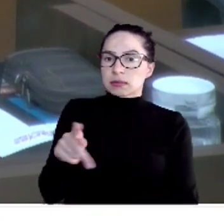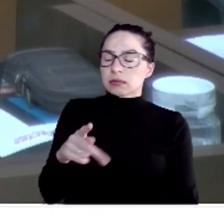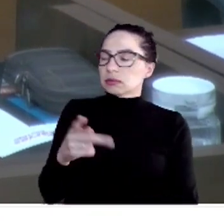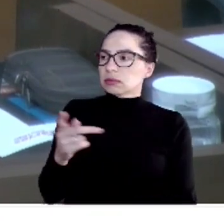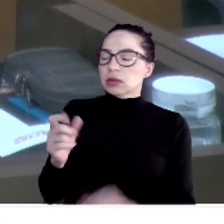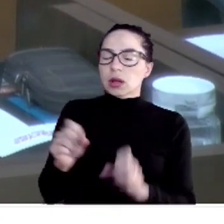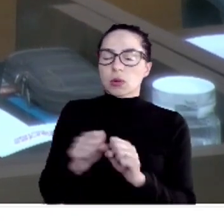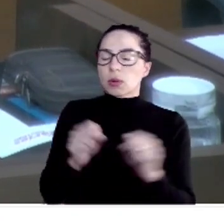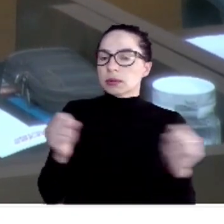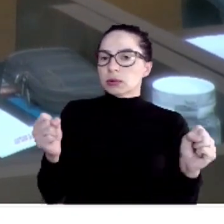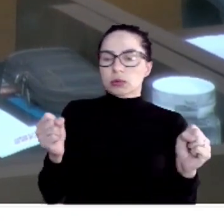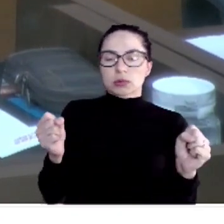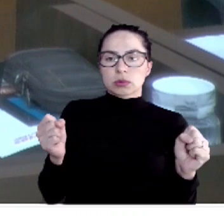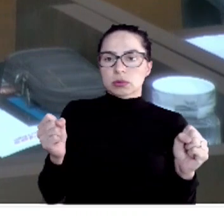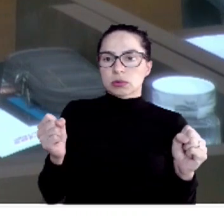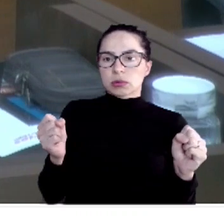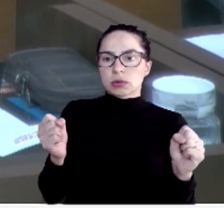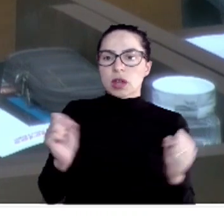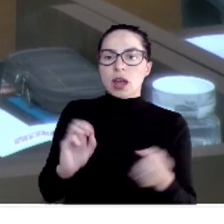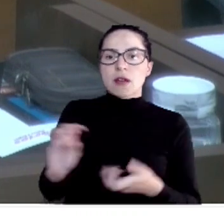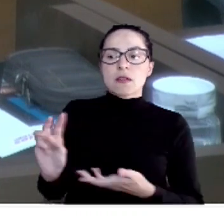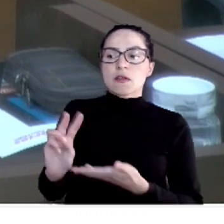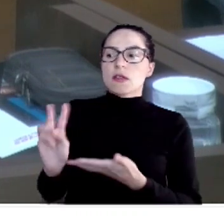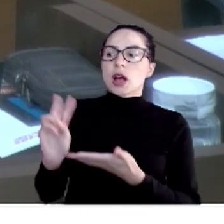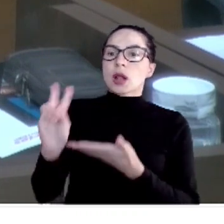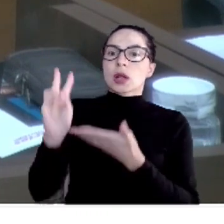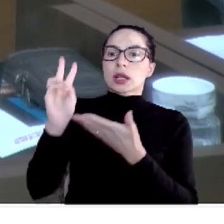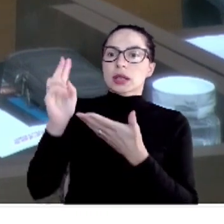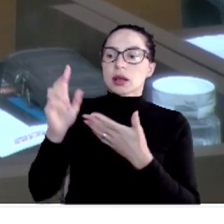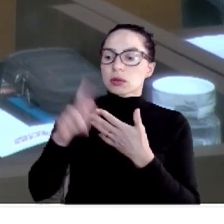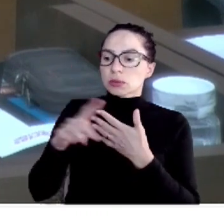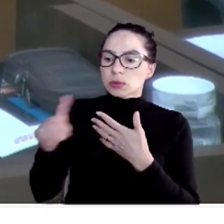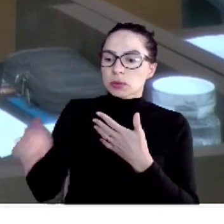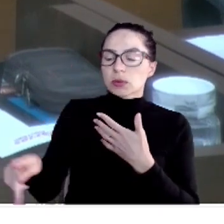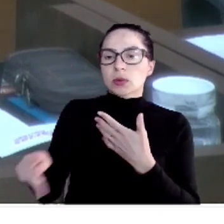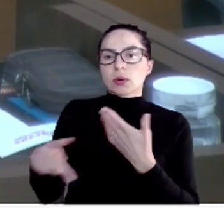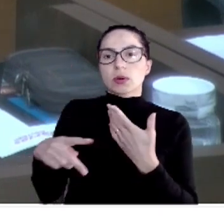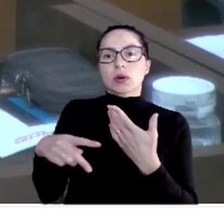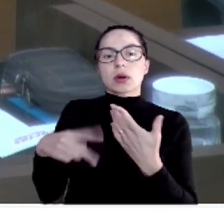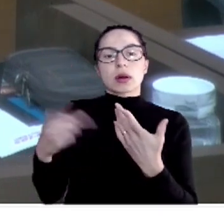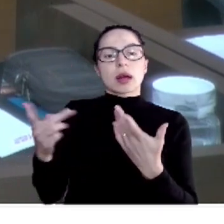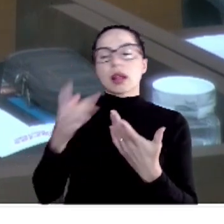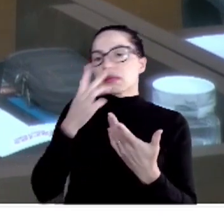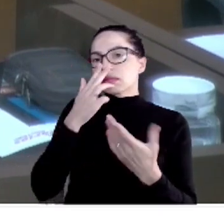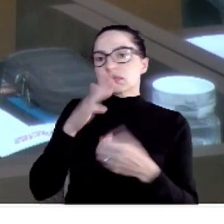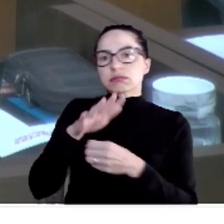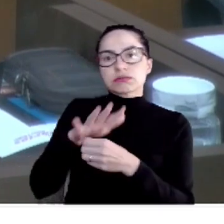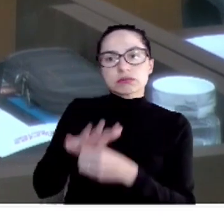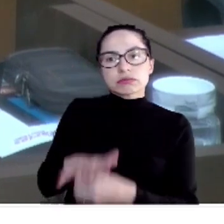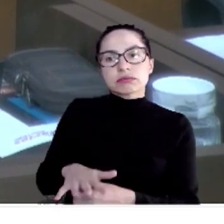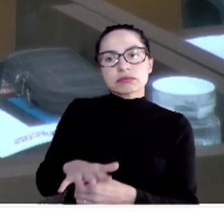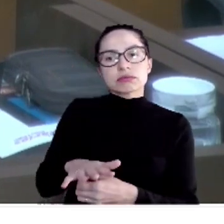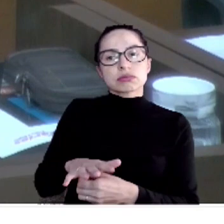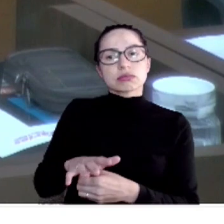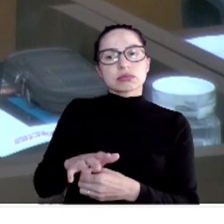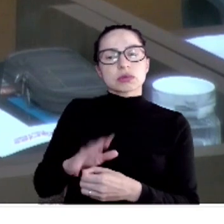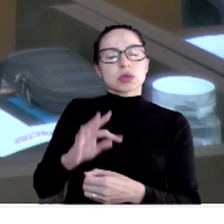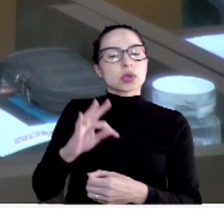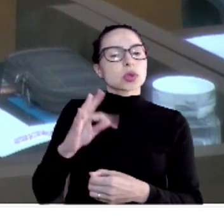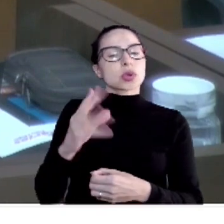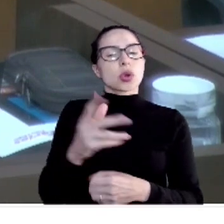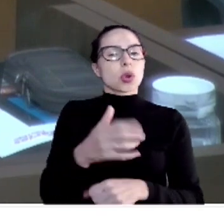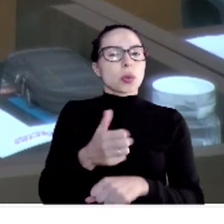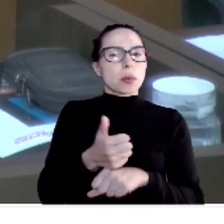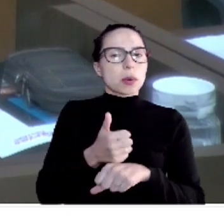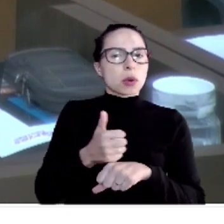acontecer. E a valorização do educador que a cada vez mais está se perdendo. Todo profissional